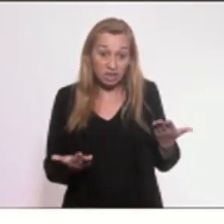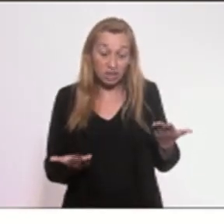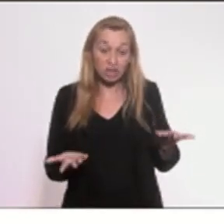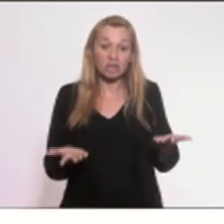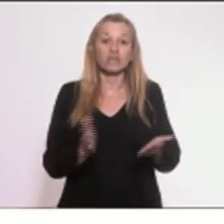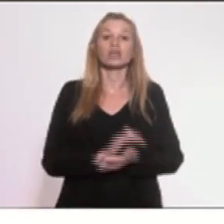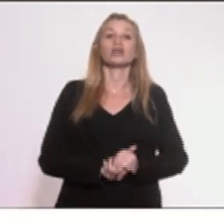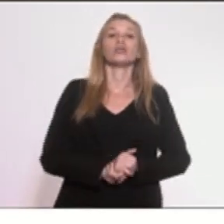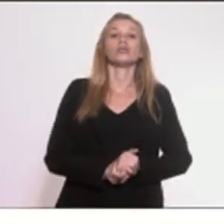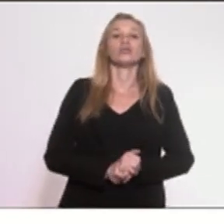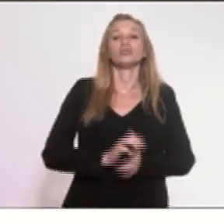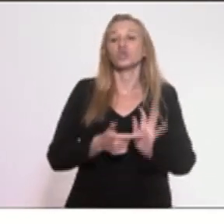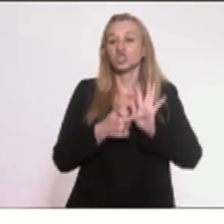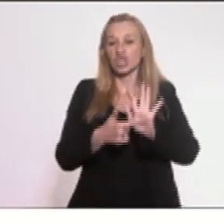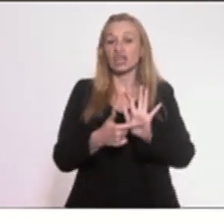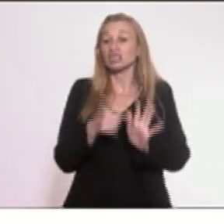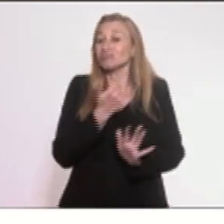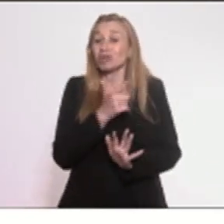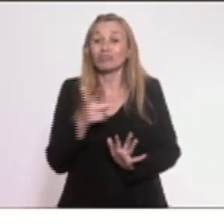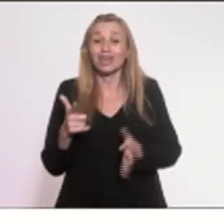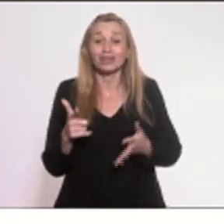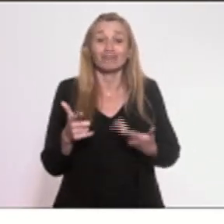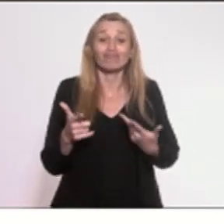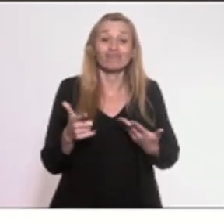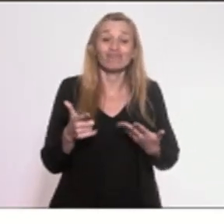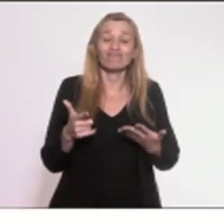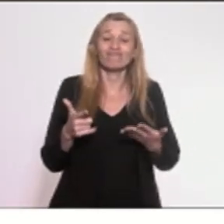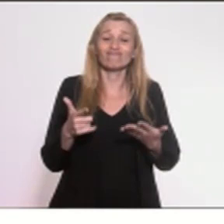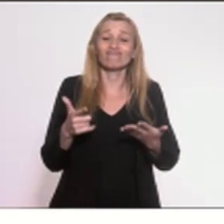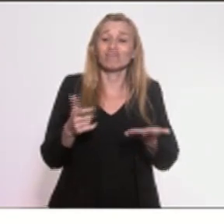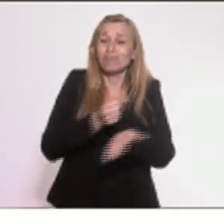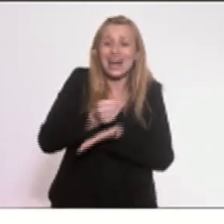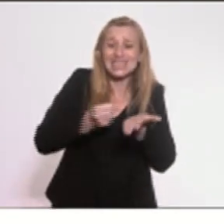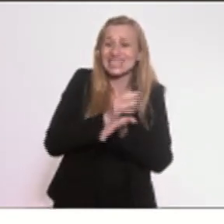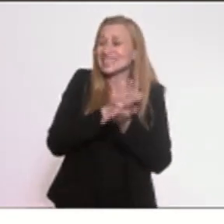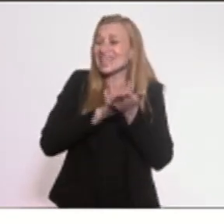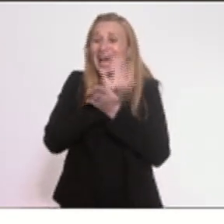Estado adota não tem nenhum fundamento